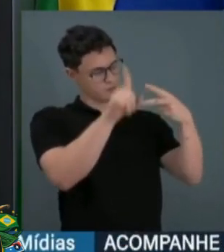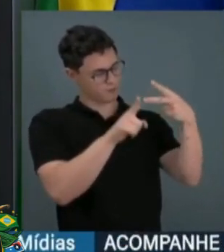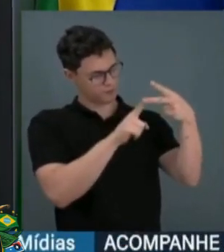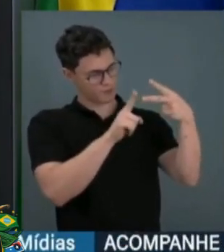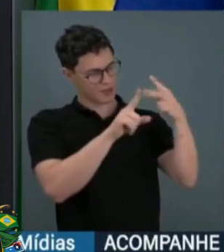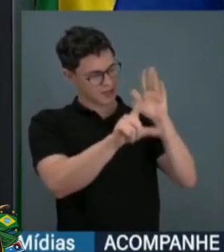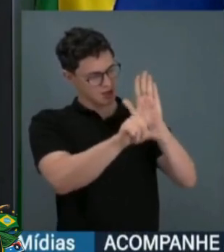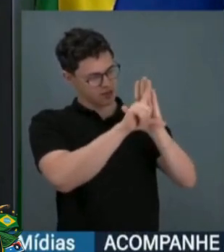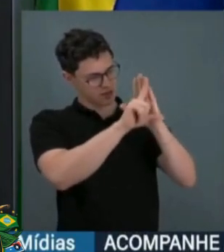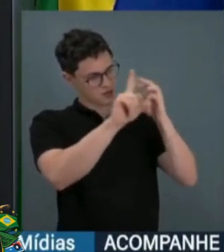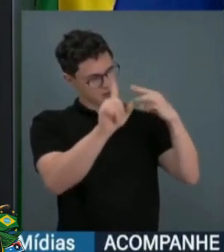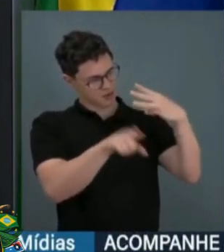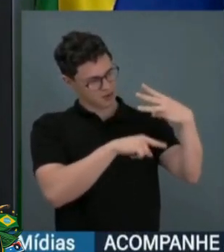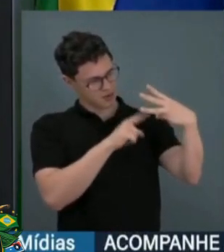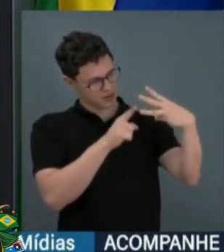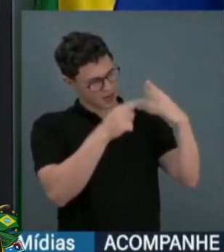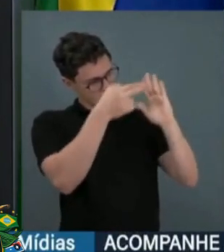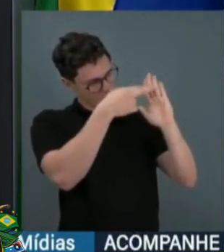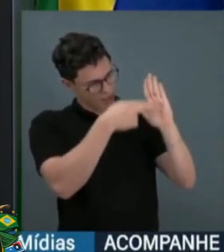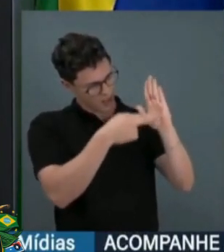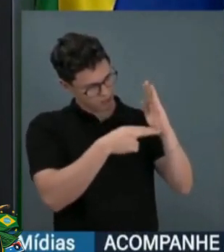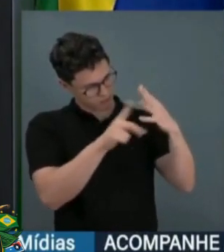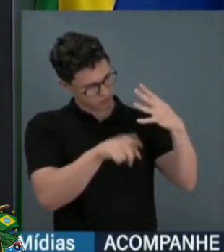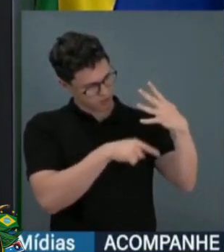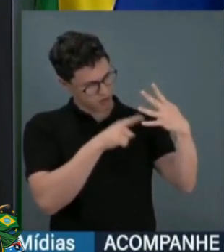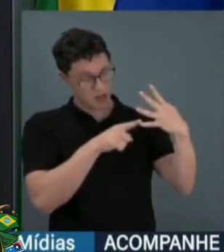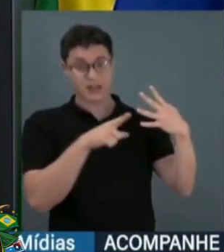Civil da Internet, aí está dizendo,